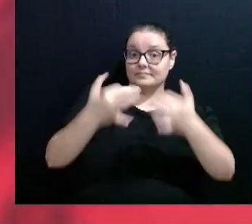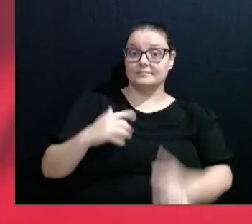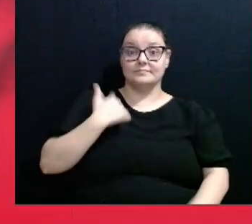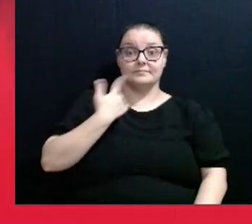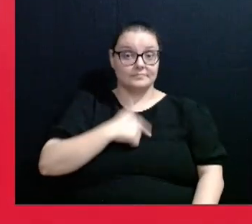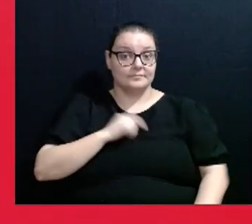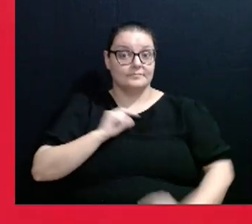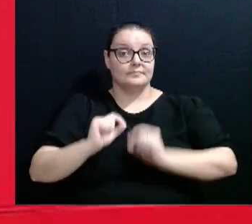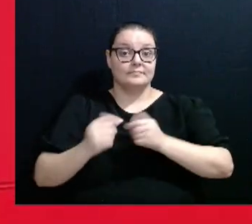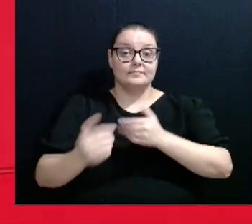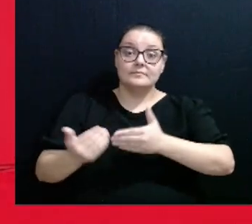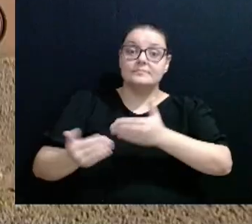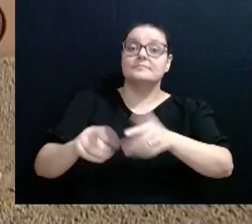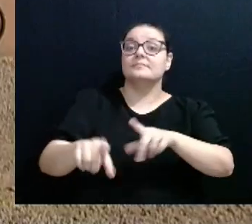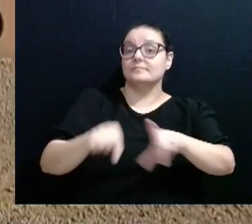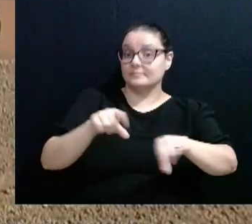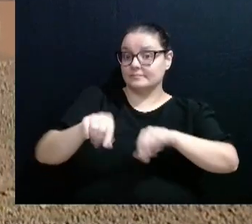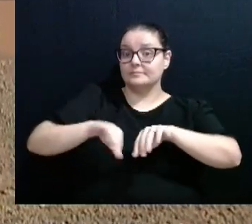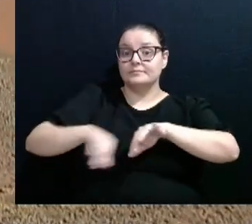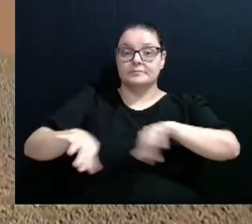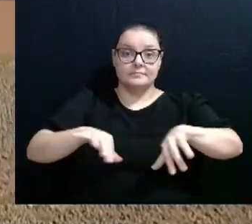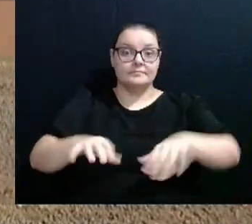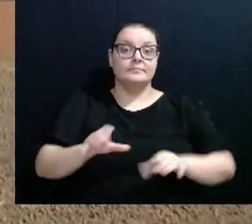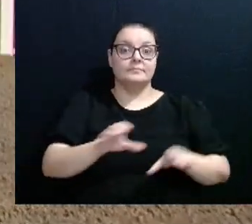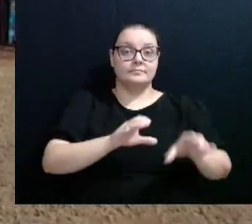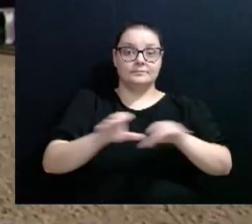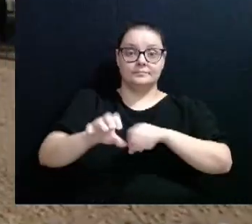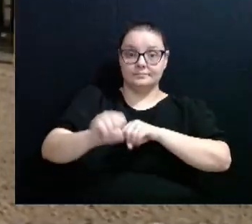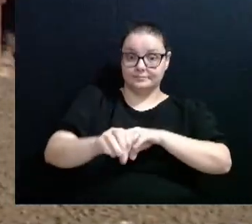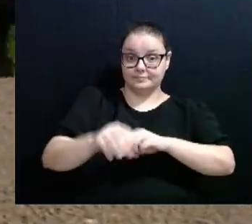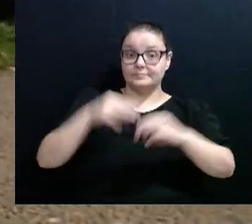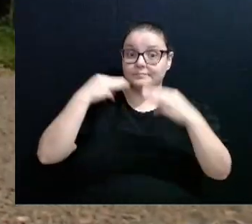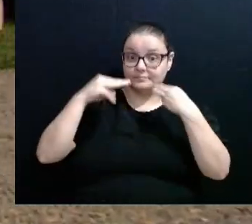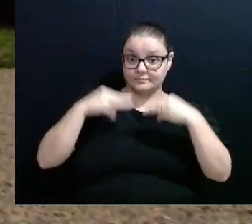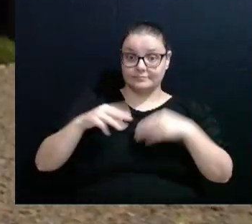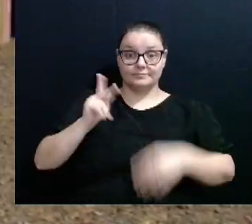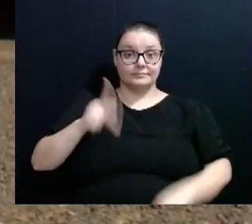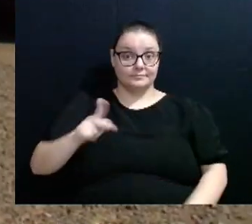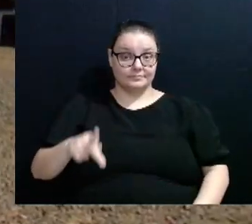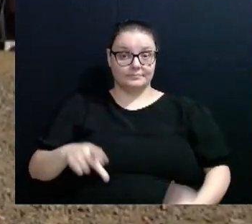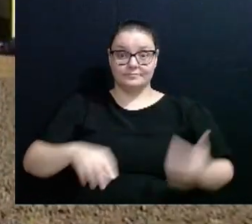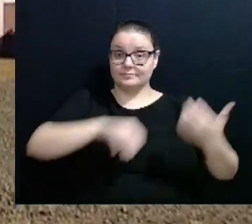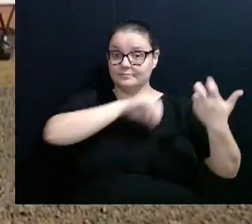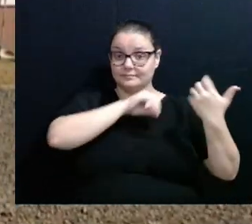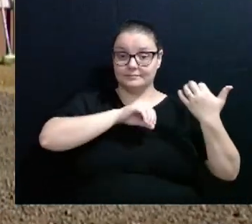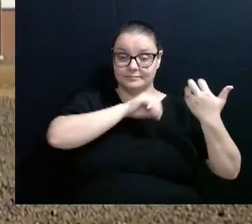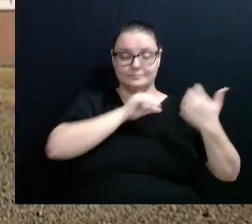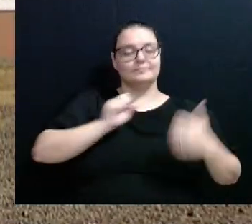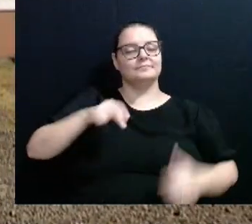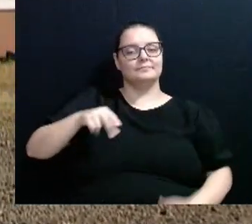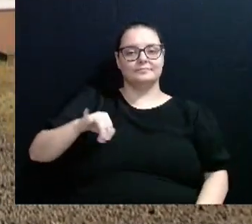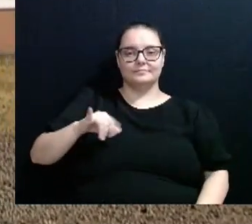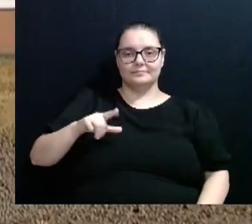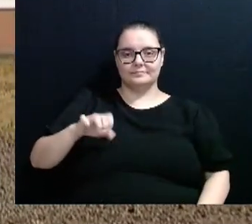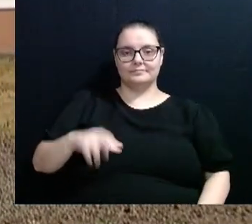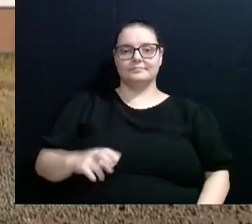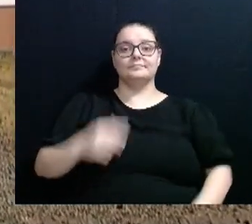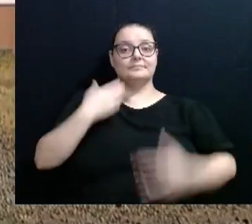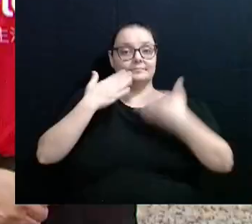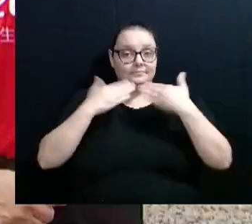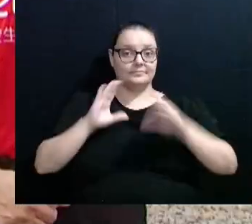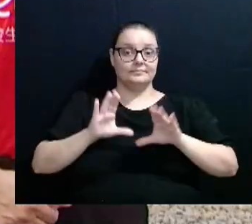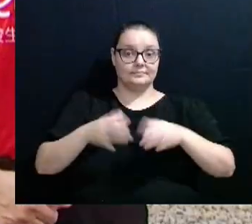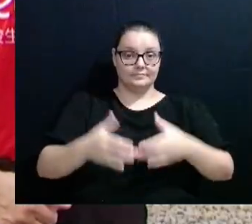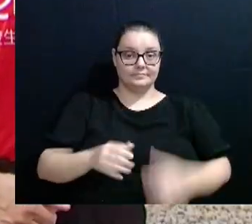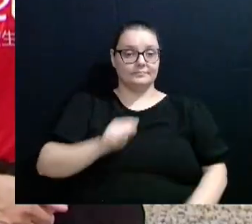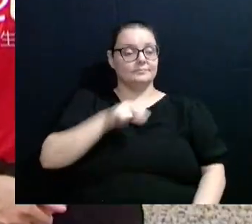processo seletivo é a coordenadora de ensino musical e professora de violino, Aline Ribeiro, que vai falar com a nossa equipe. Aline, conta para a